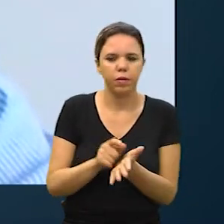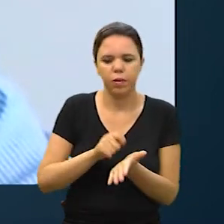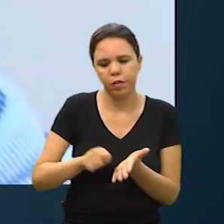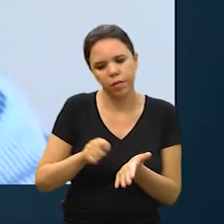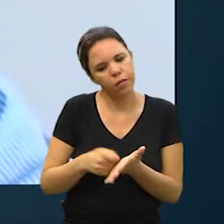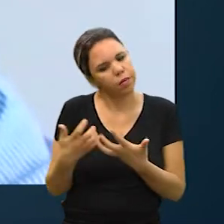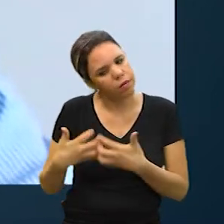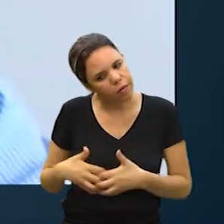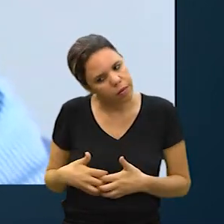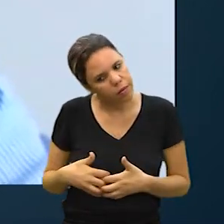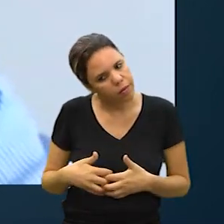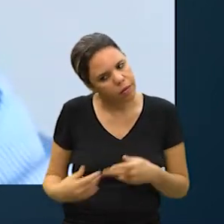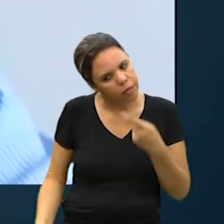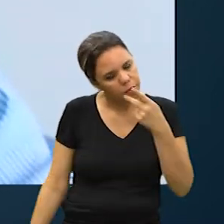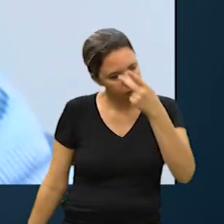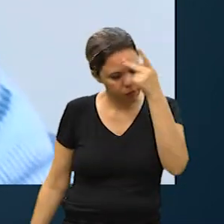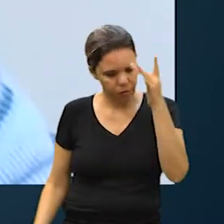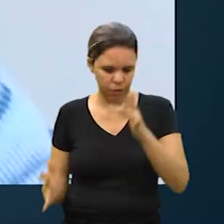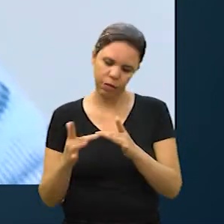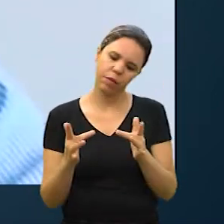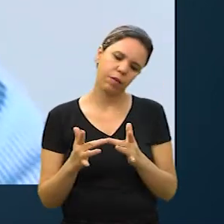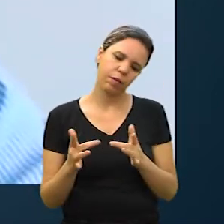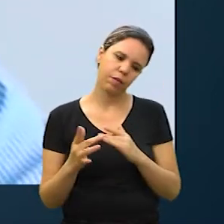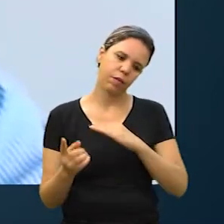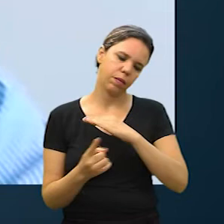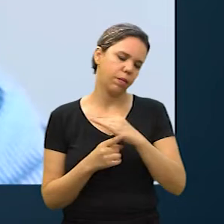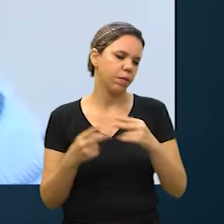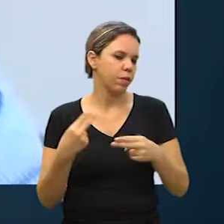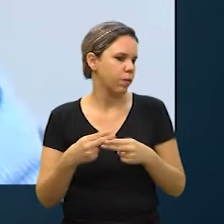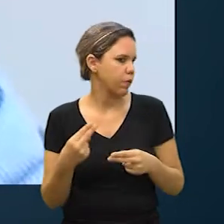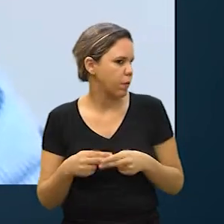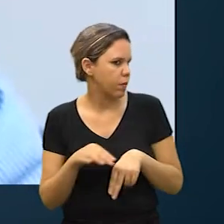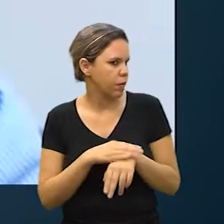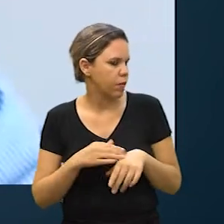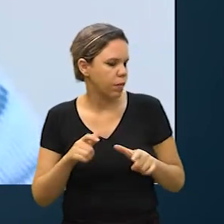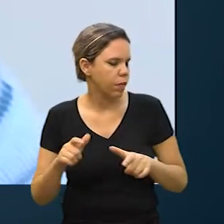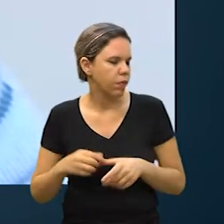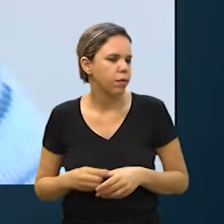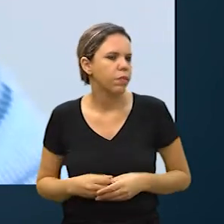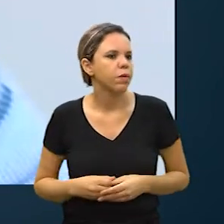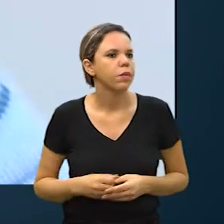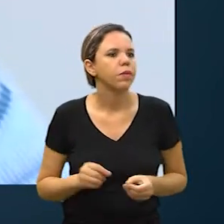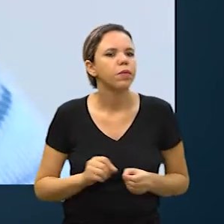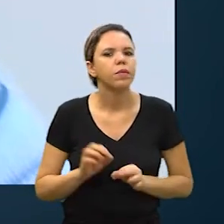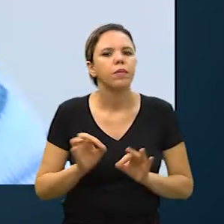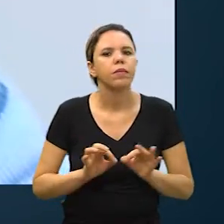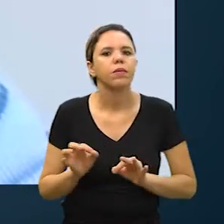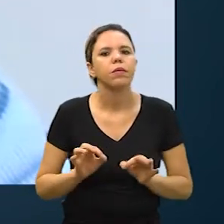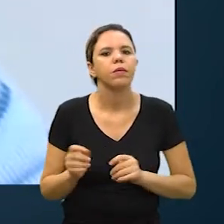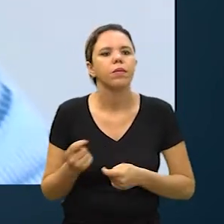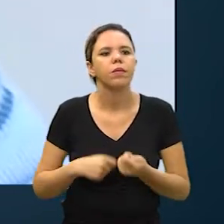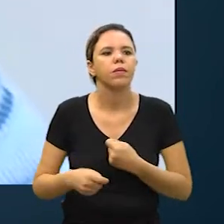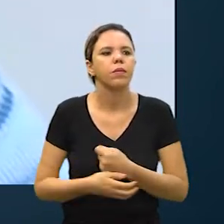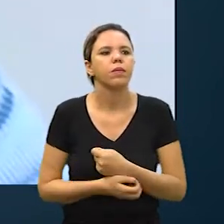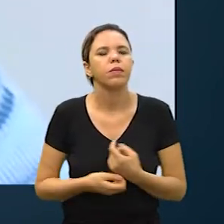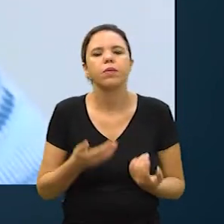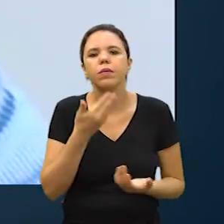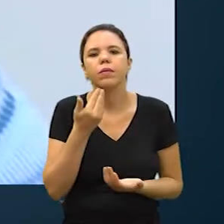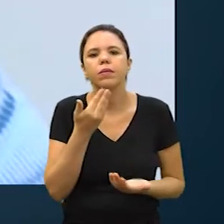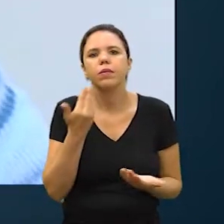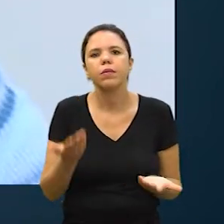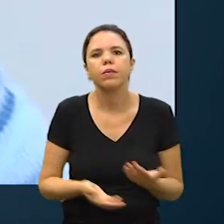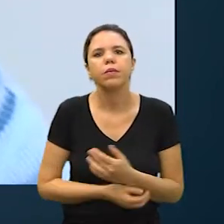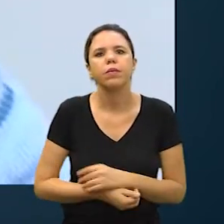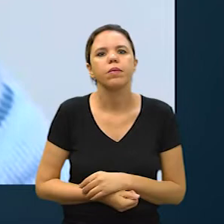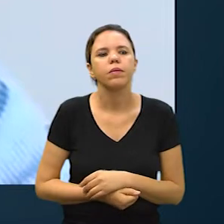pensa bem, fala com pessoas, consultores do Sebrae, consultores locais, aí faz um plano de negócio. Aí fica mais fácil, quer